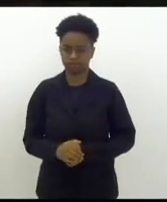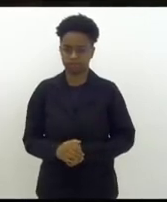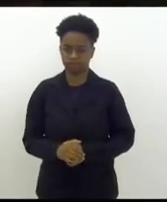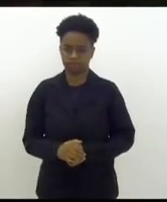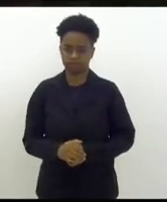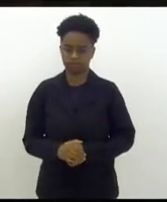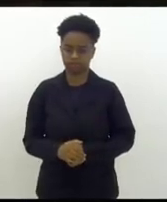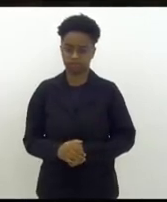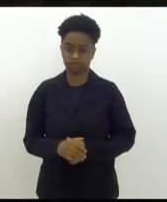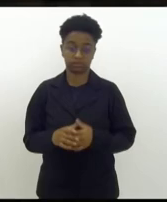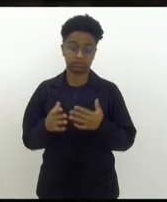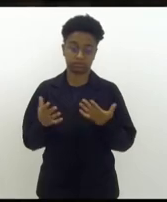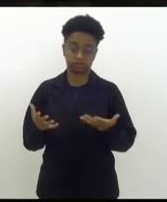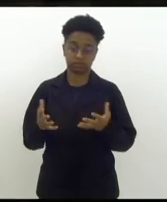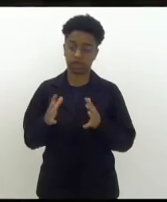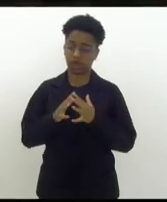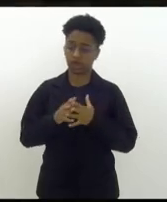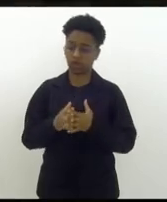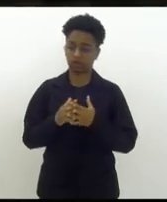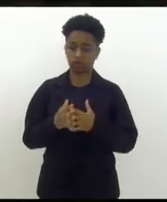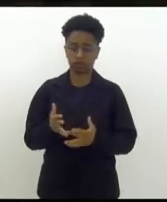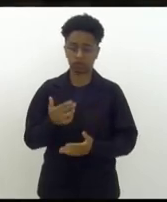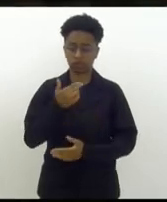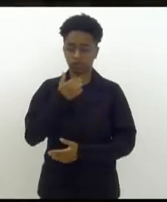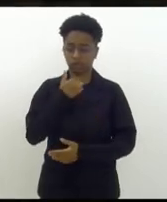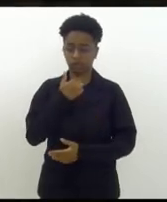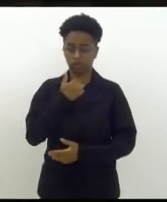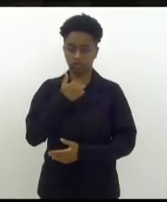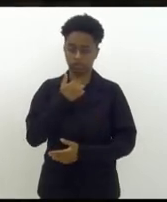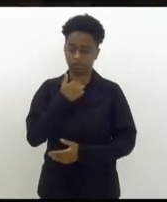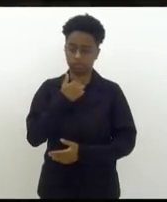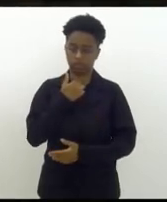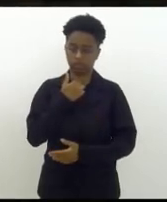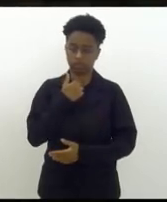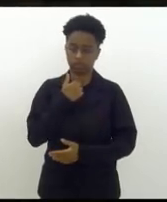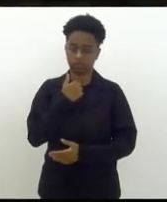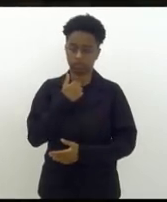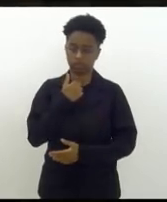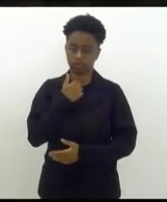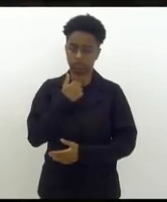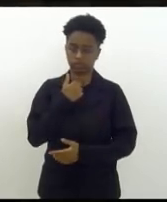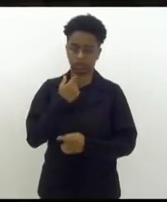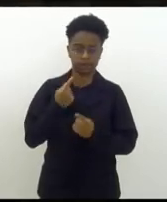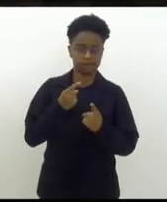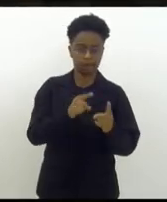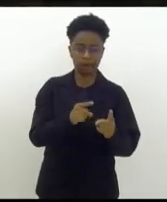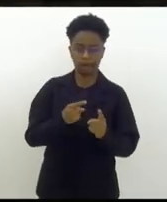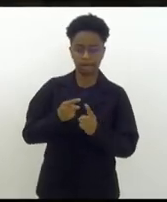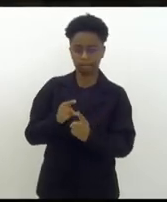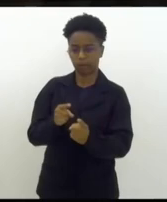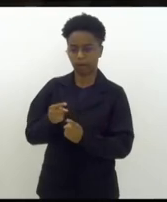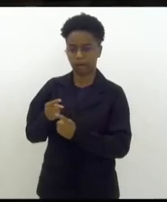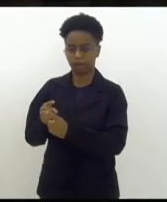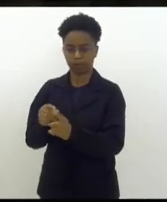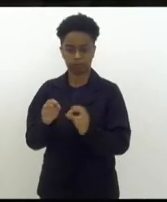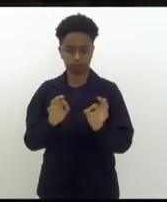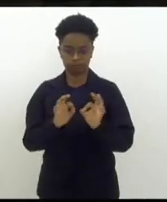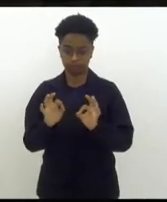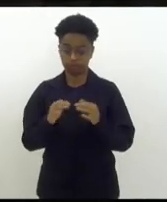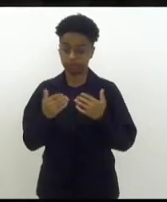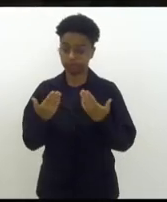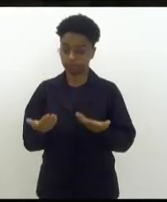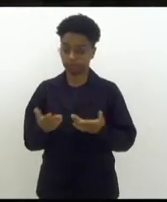e é truculência não pode se voltar para ninguém por